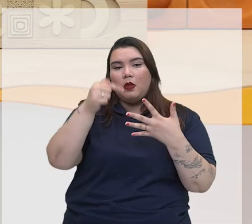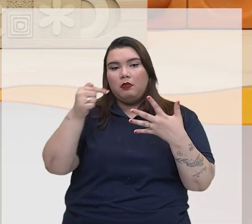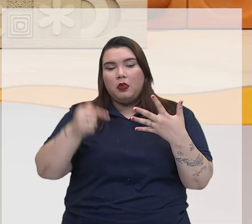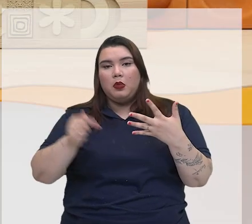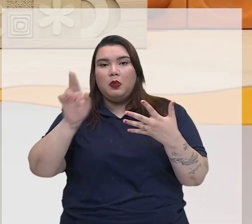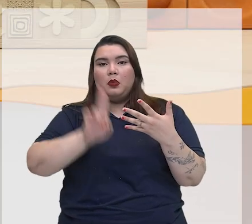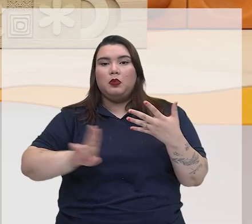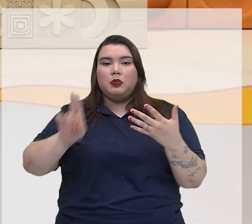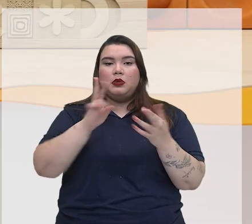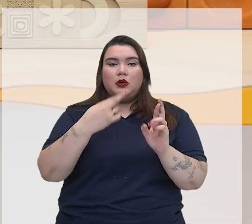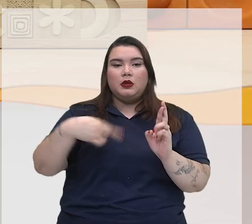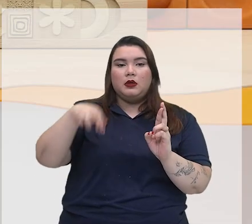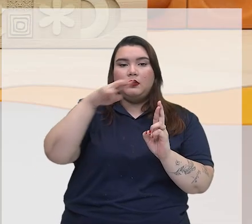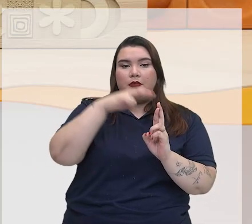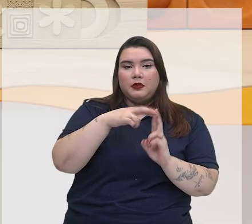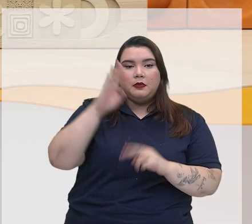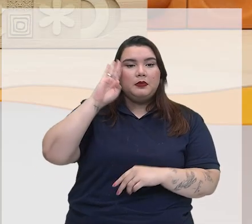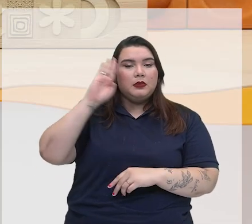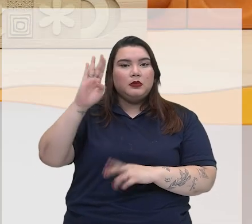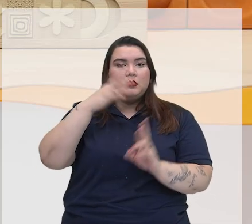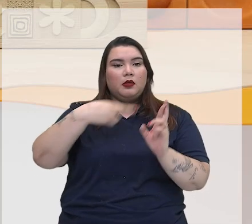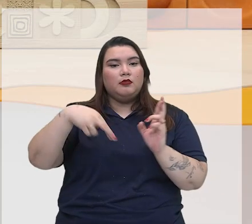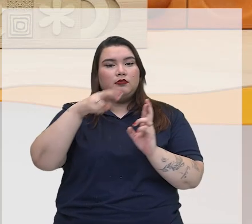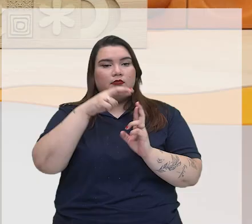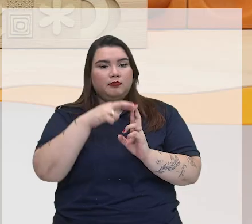como referência, como principais